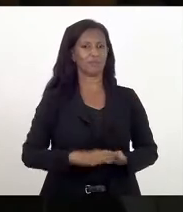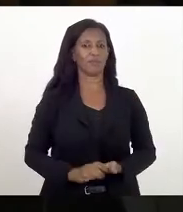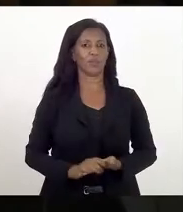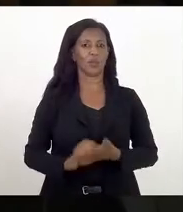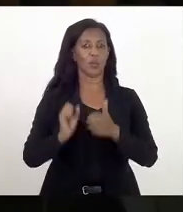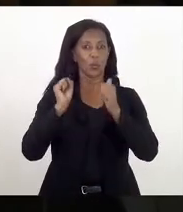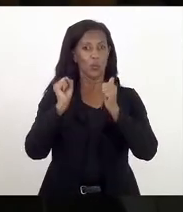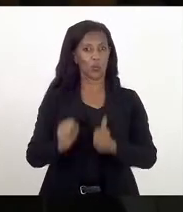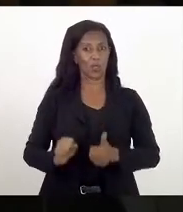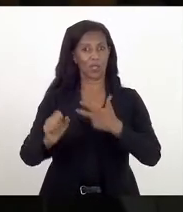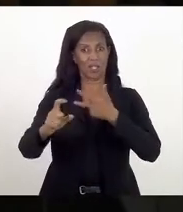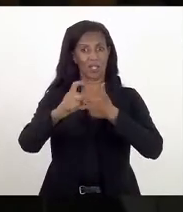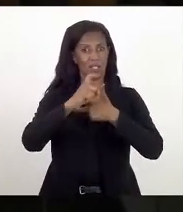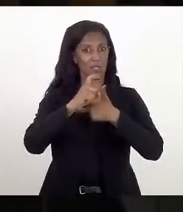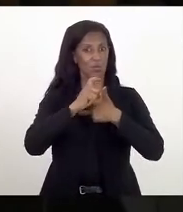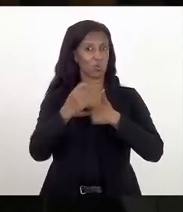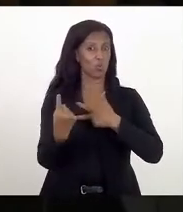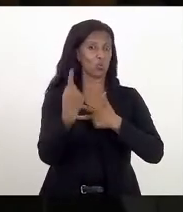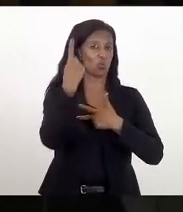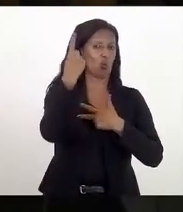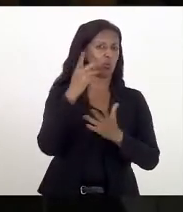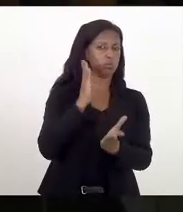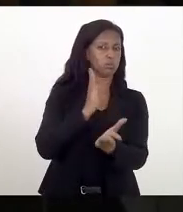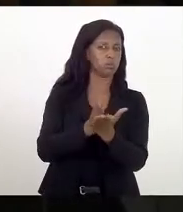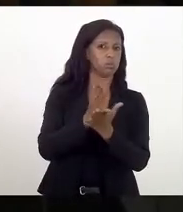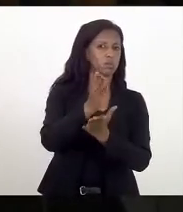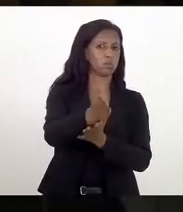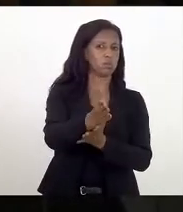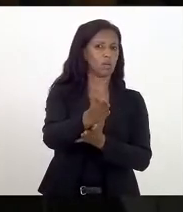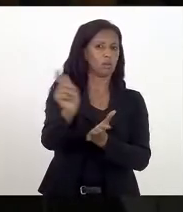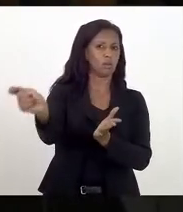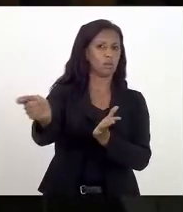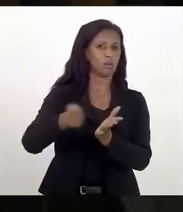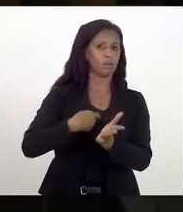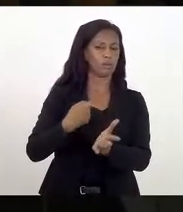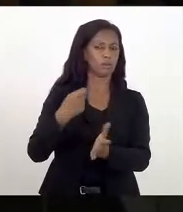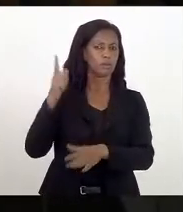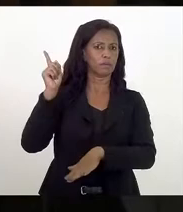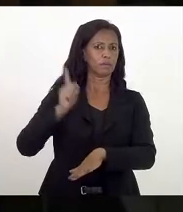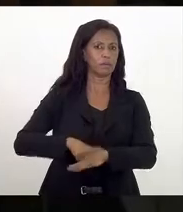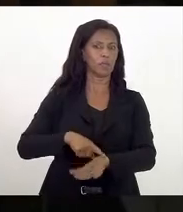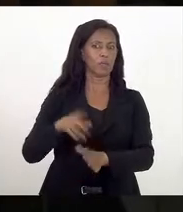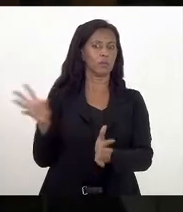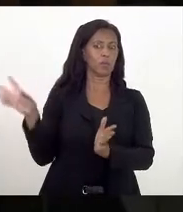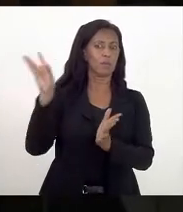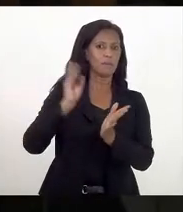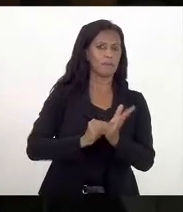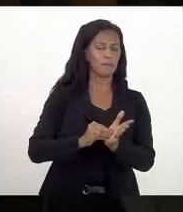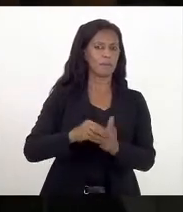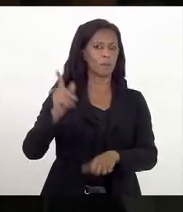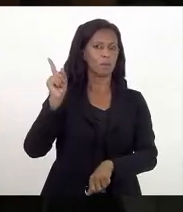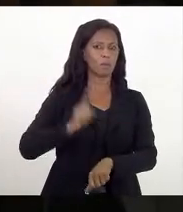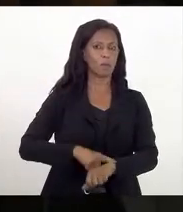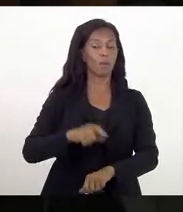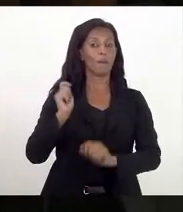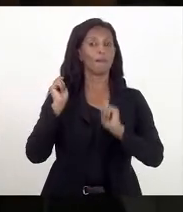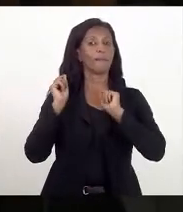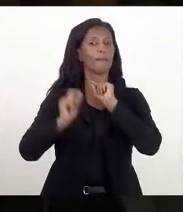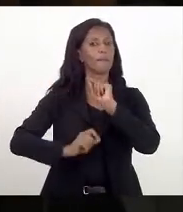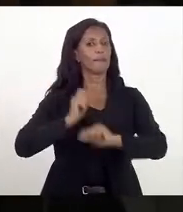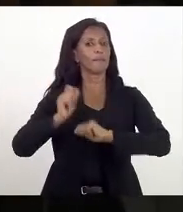No Poder Executivo só pode ter um destino, a sua sanção imediata, a sua implementação imediata para que